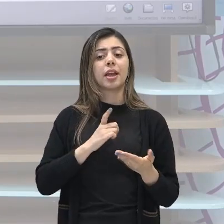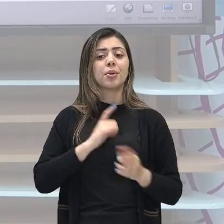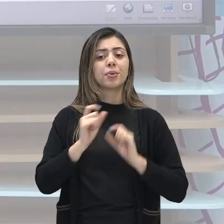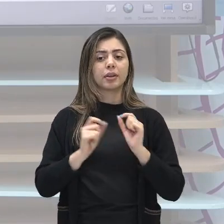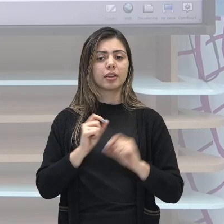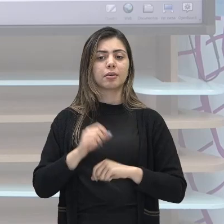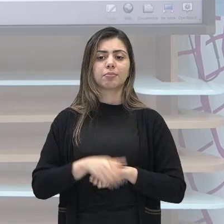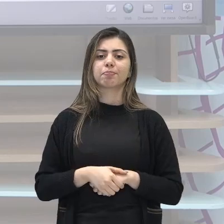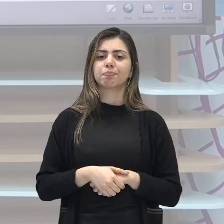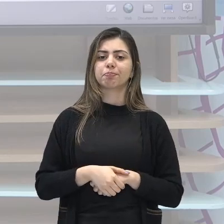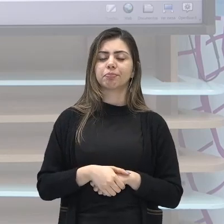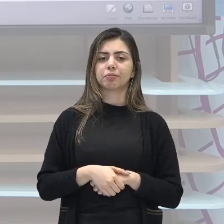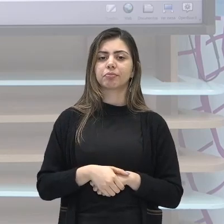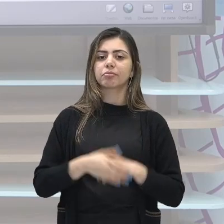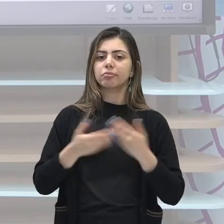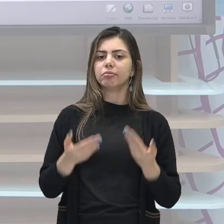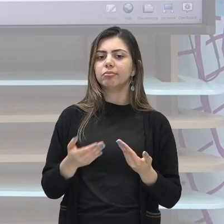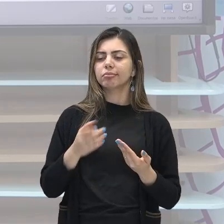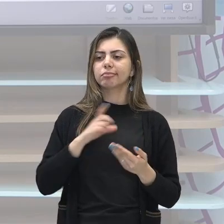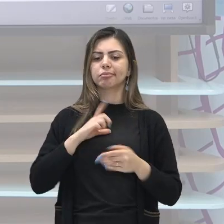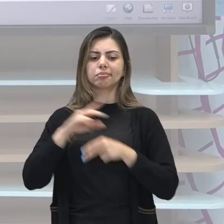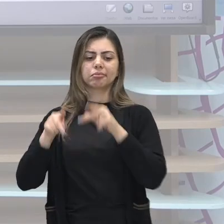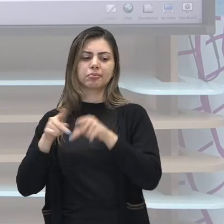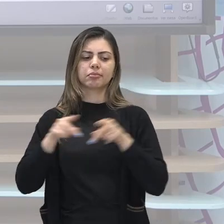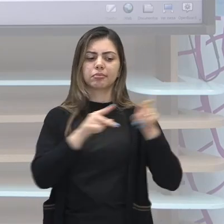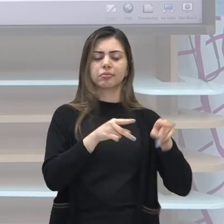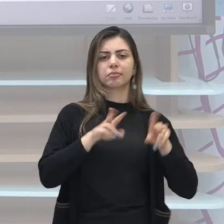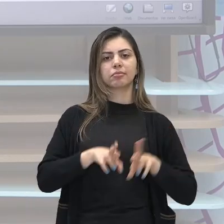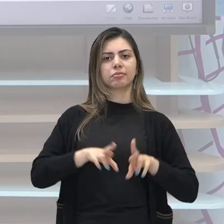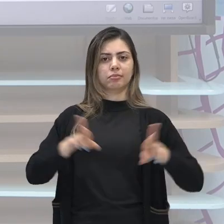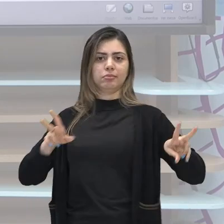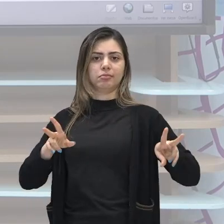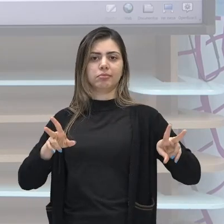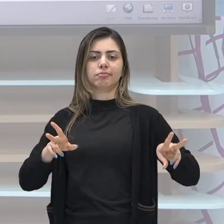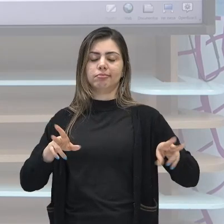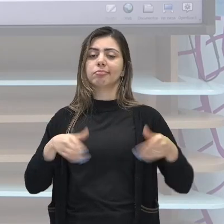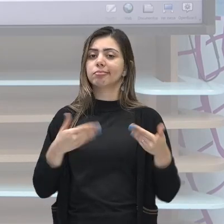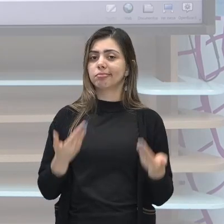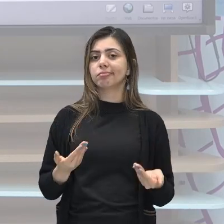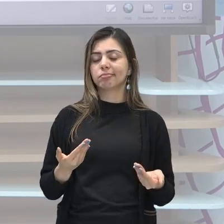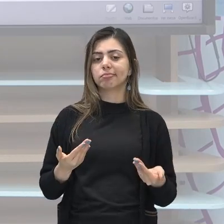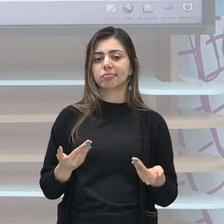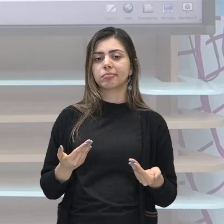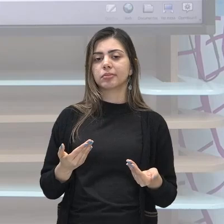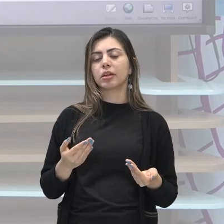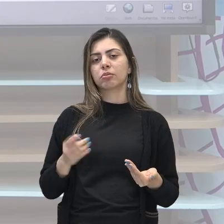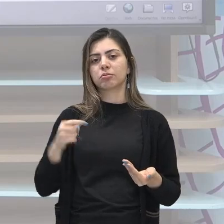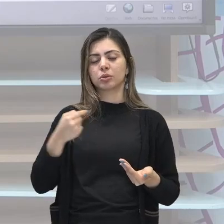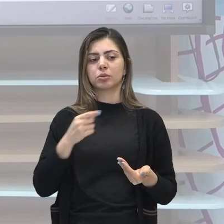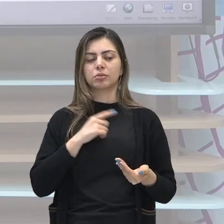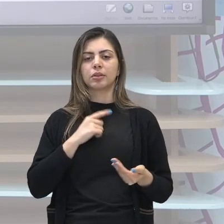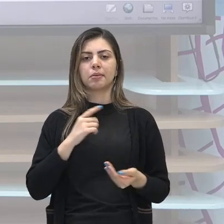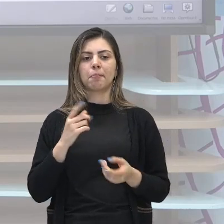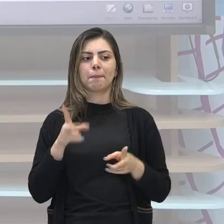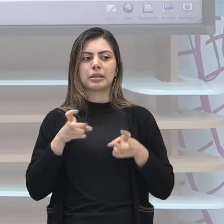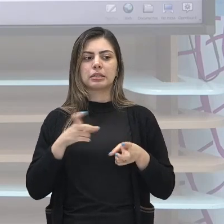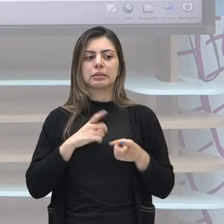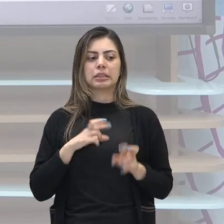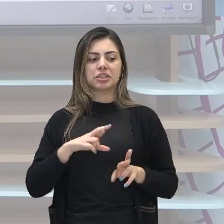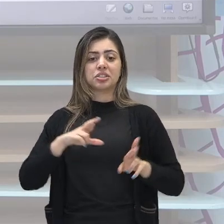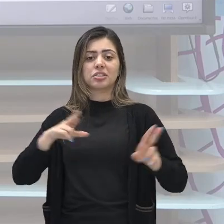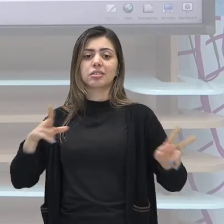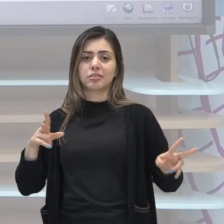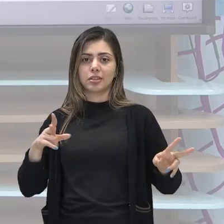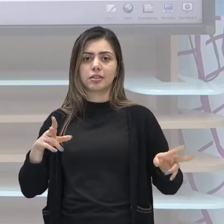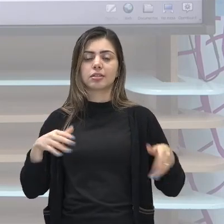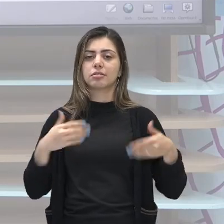o choque entre as visões. E, né, diante desse choque entre as visões, você